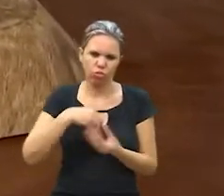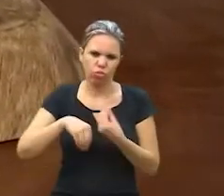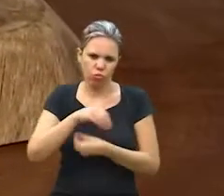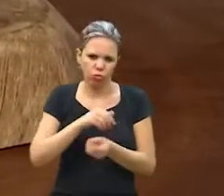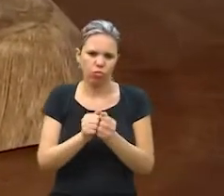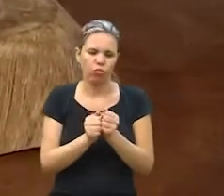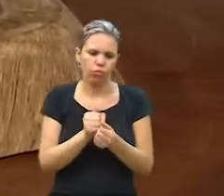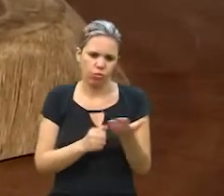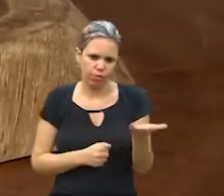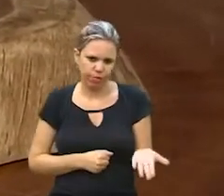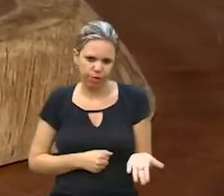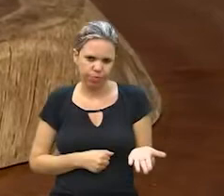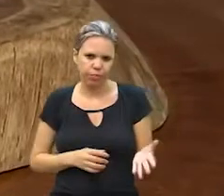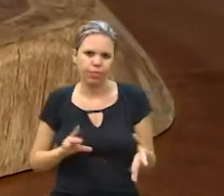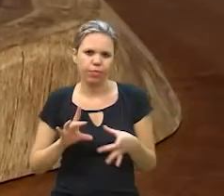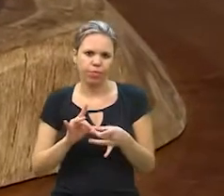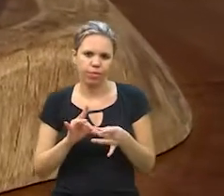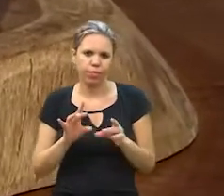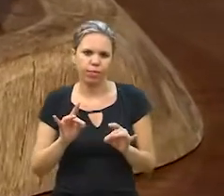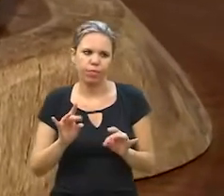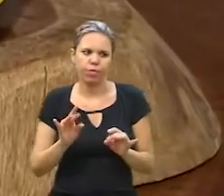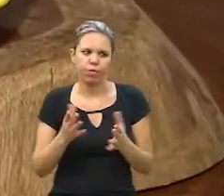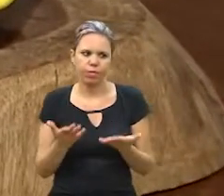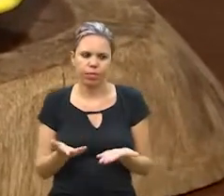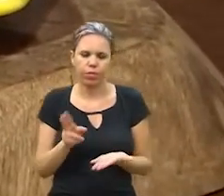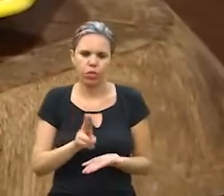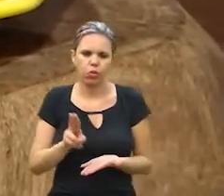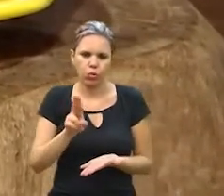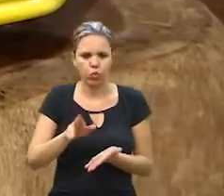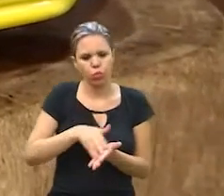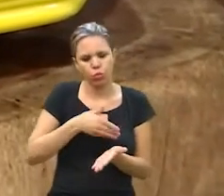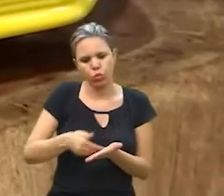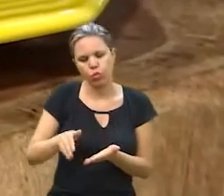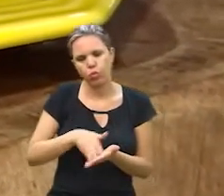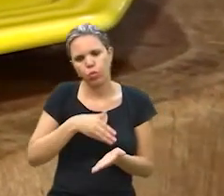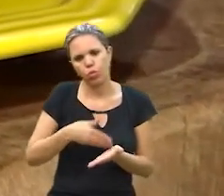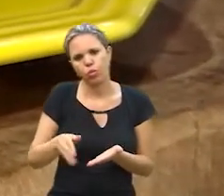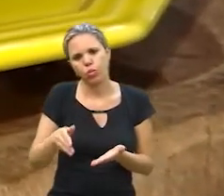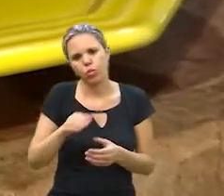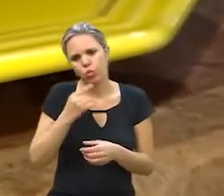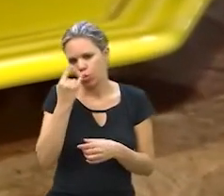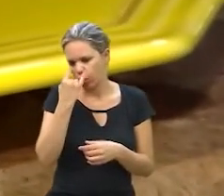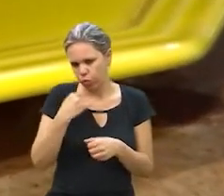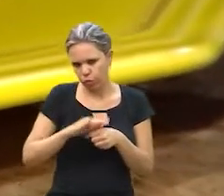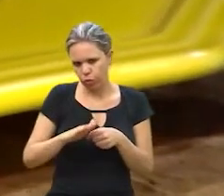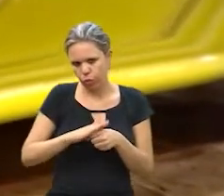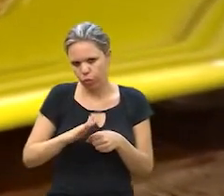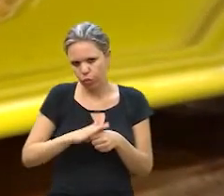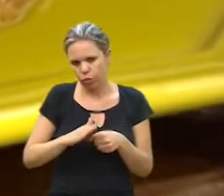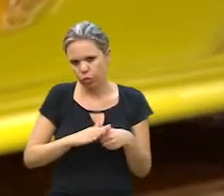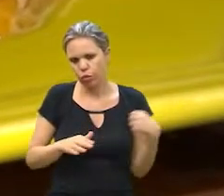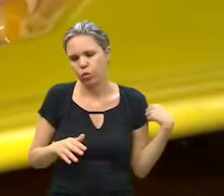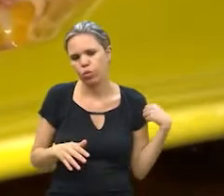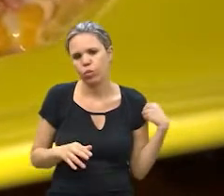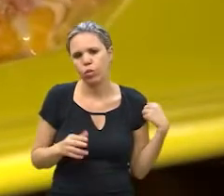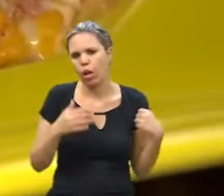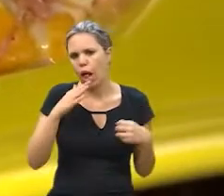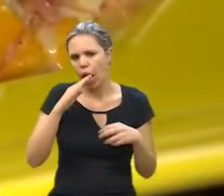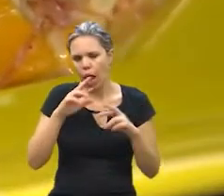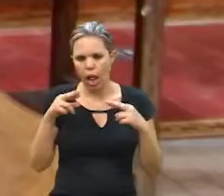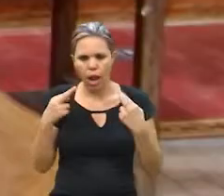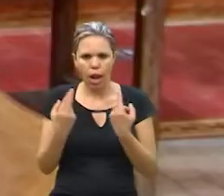aquela liga, né? Certo, mas a gente vai usar margarina, cebola, pimenta alho, do reino,